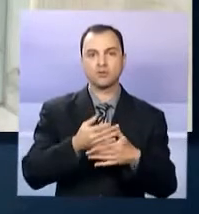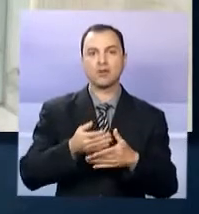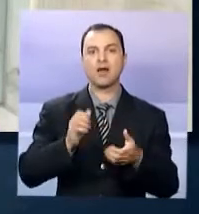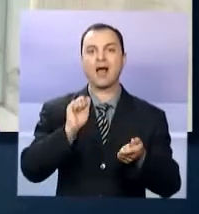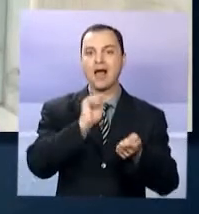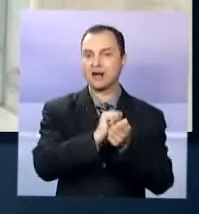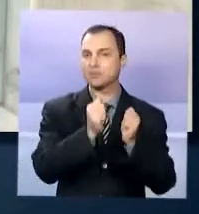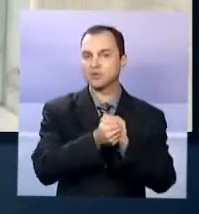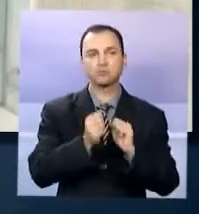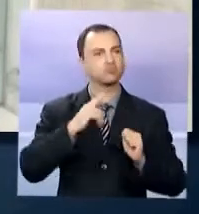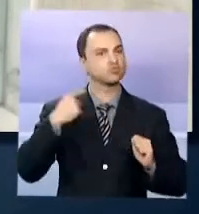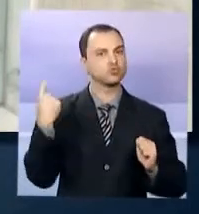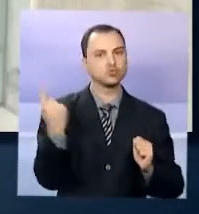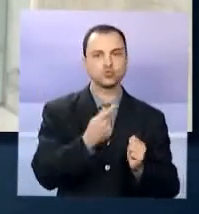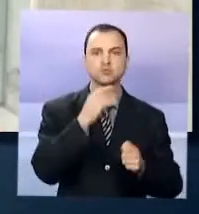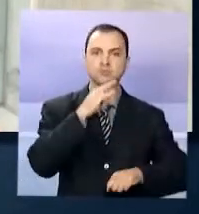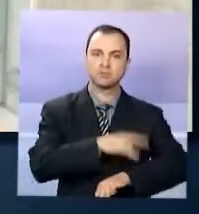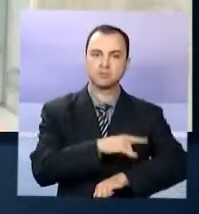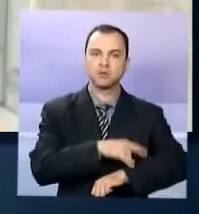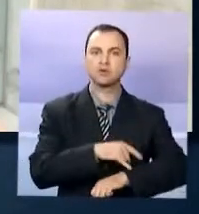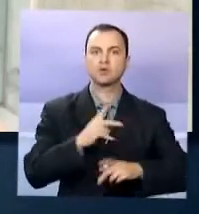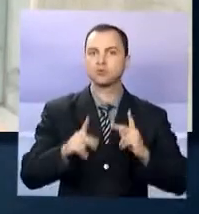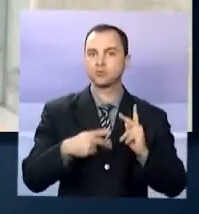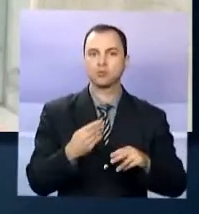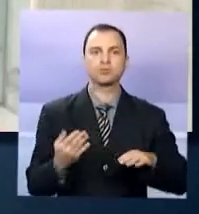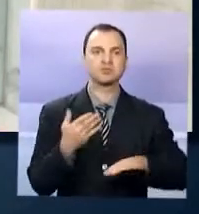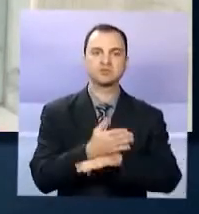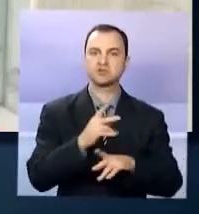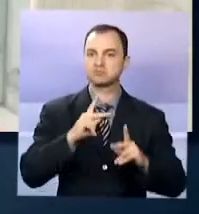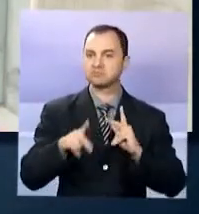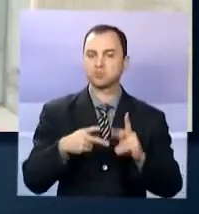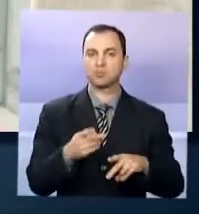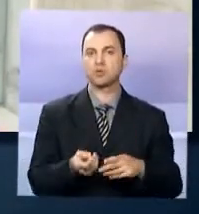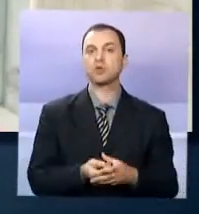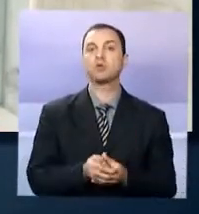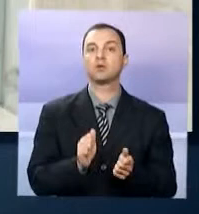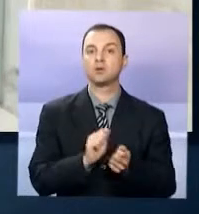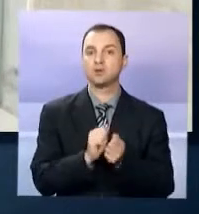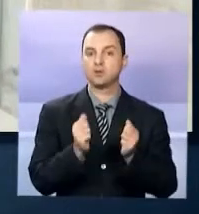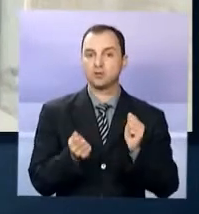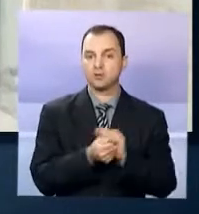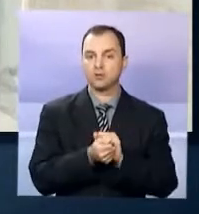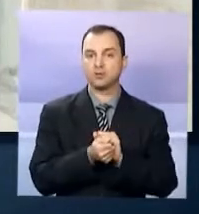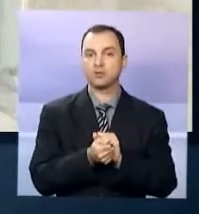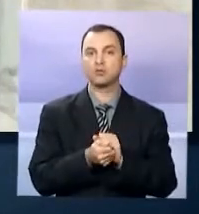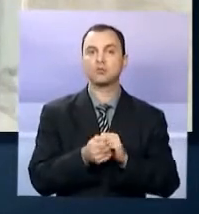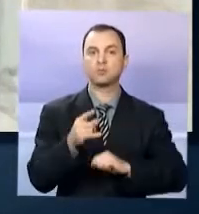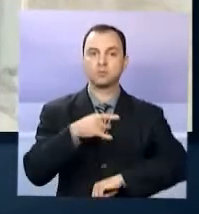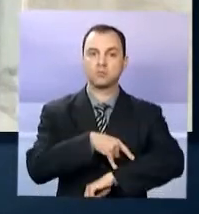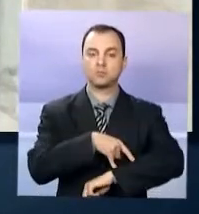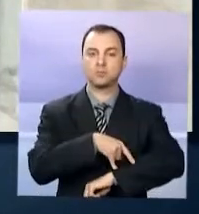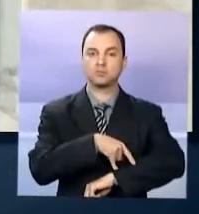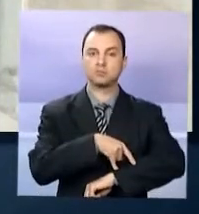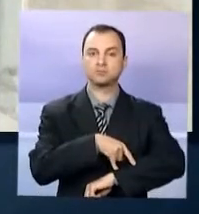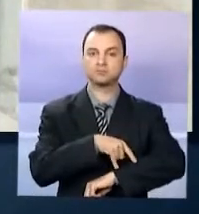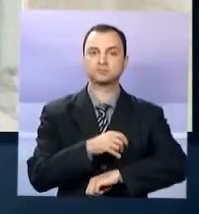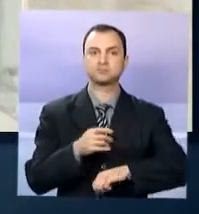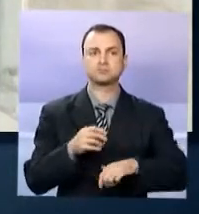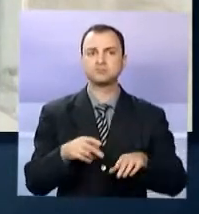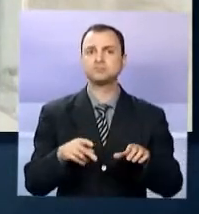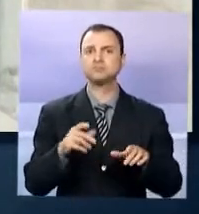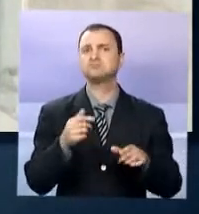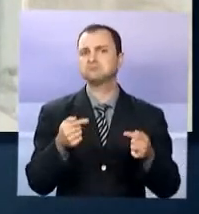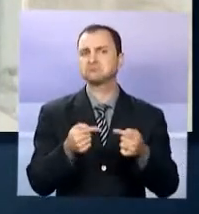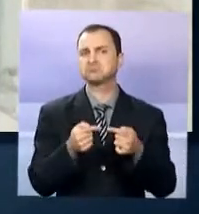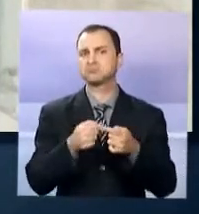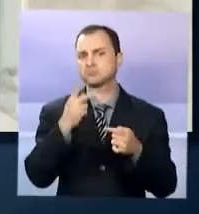adaptar todos os banheiros públicos e de acesso público a adaptarem esse esses banheiros a as